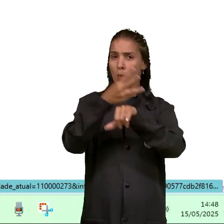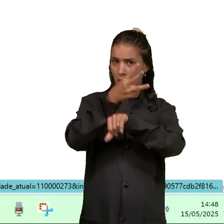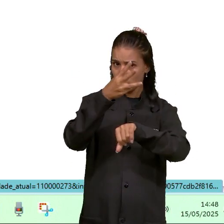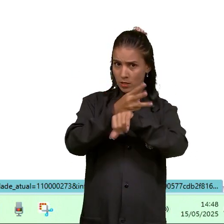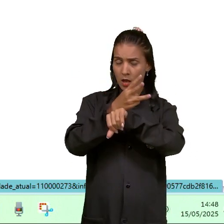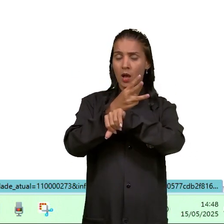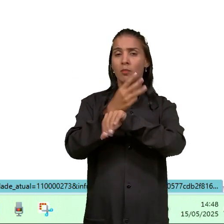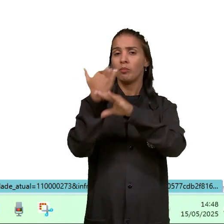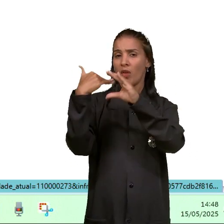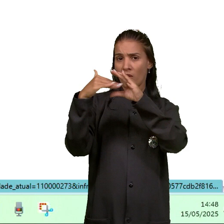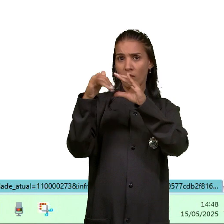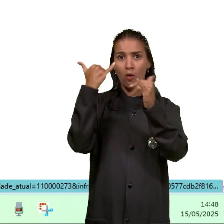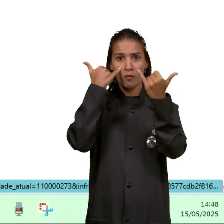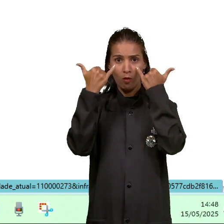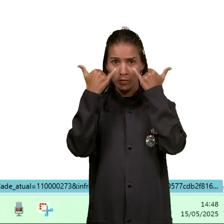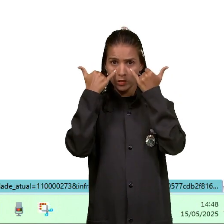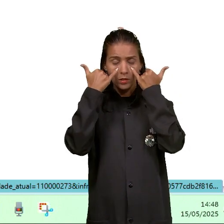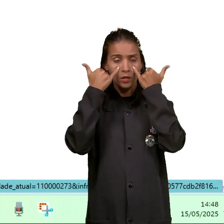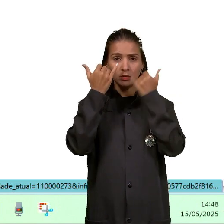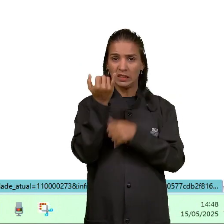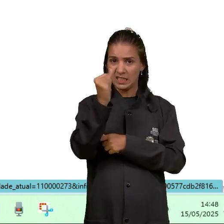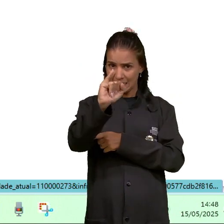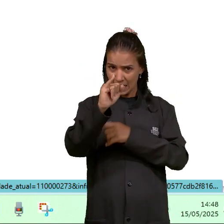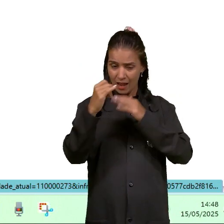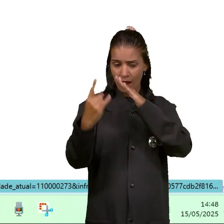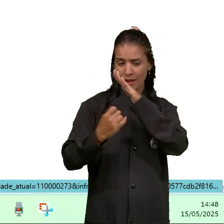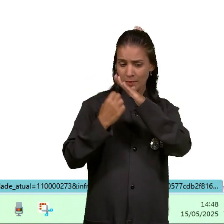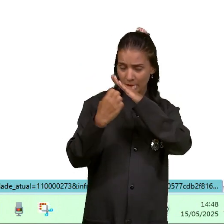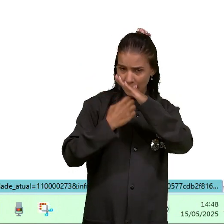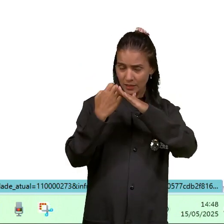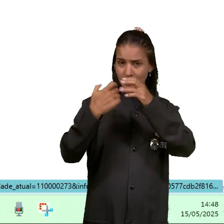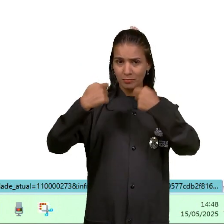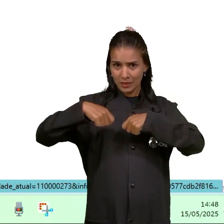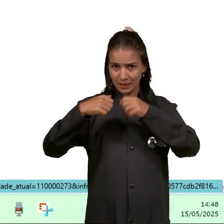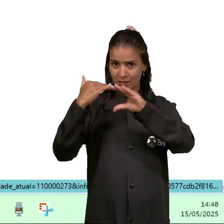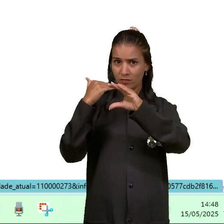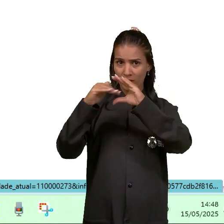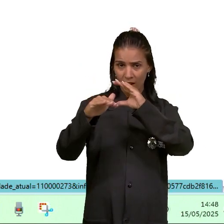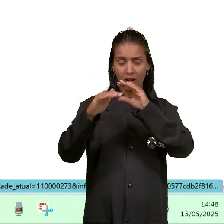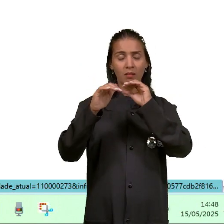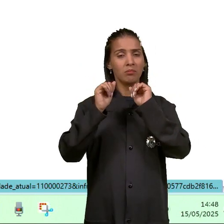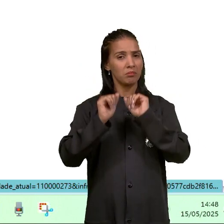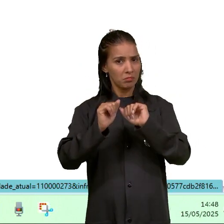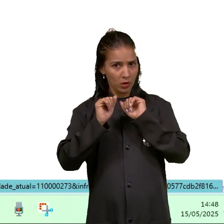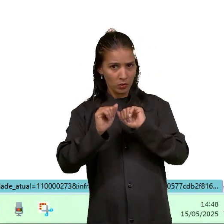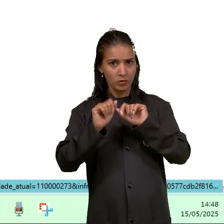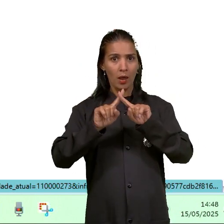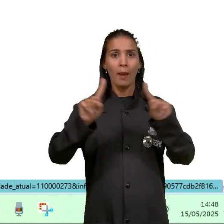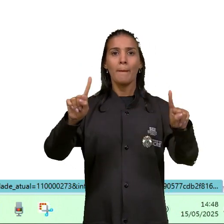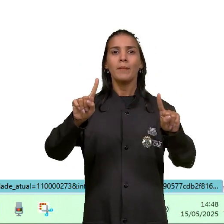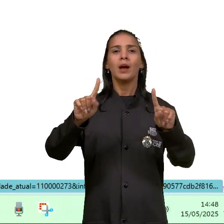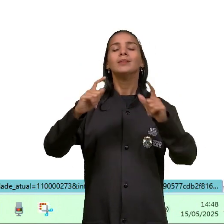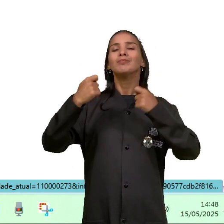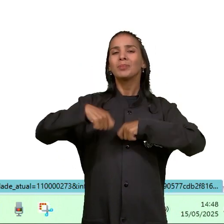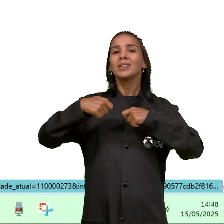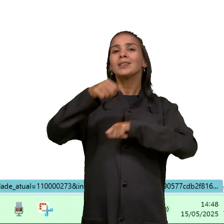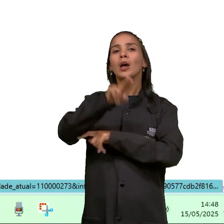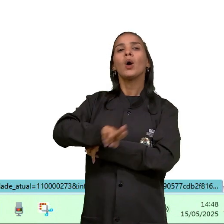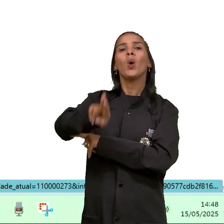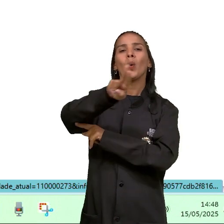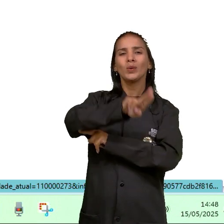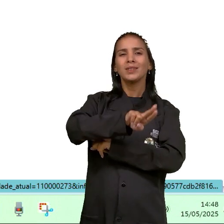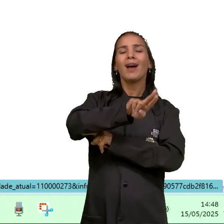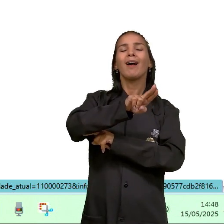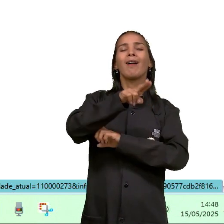informação que aquela empresa precisa mandar para o seu órgão. E eu digo para vocês, gente, não precisa você utilizar esses meios, tá? Você pode